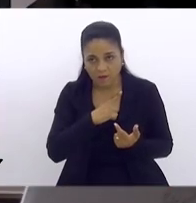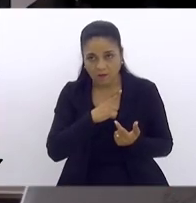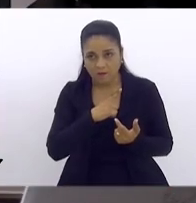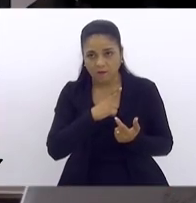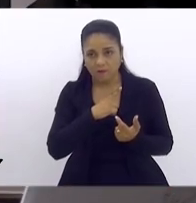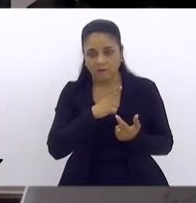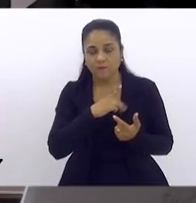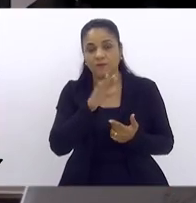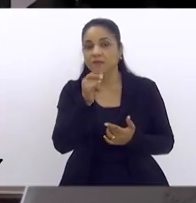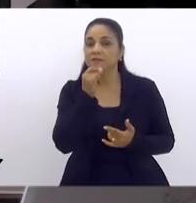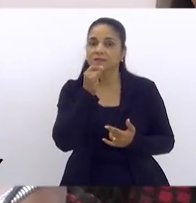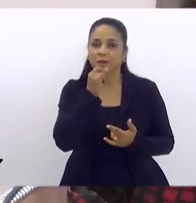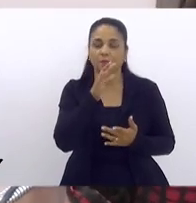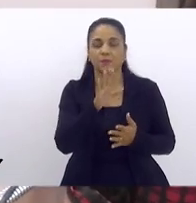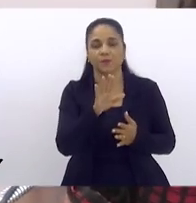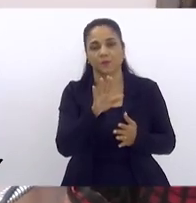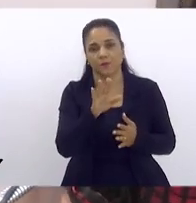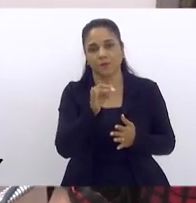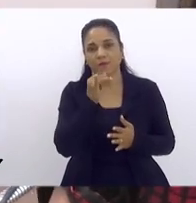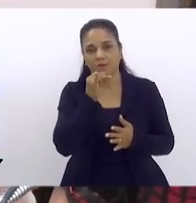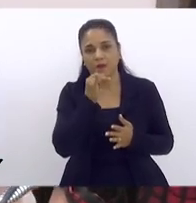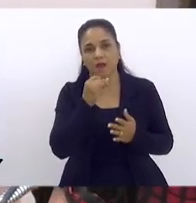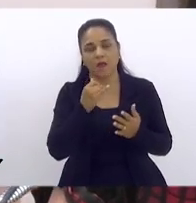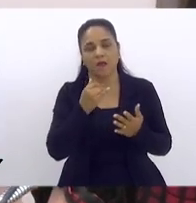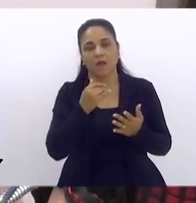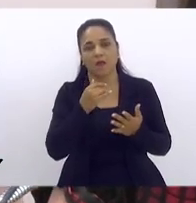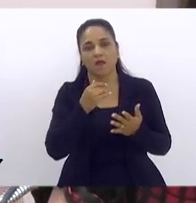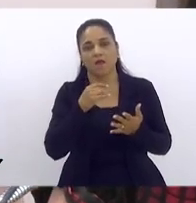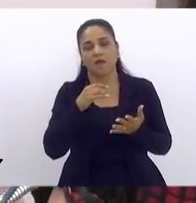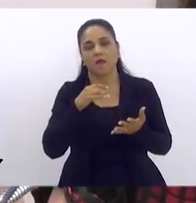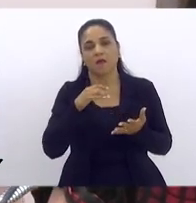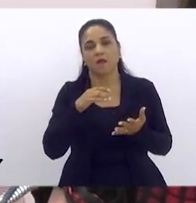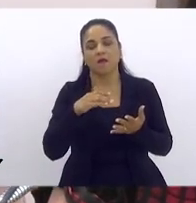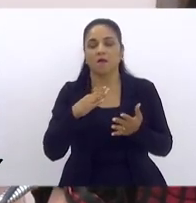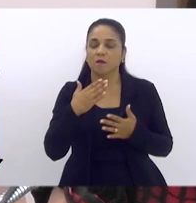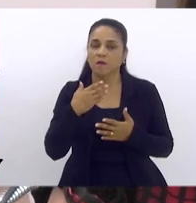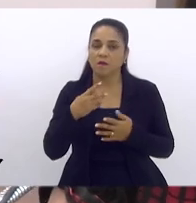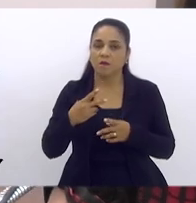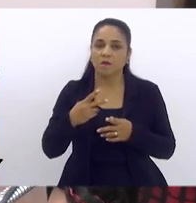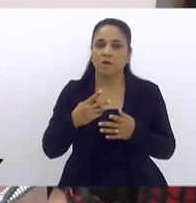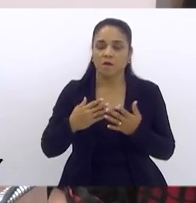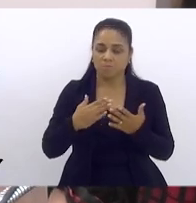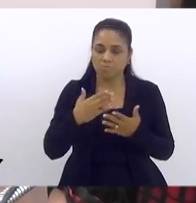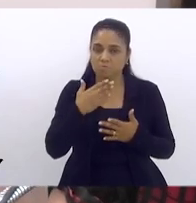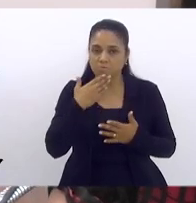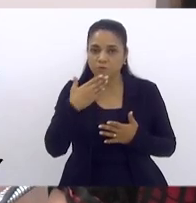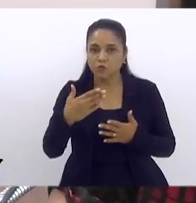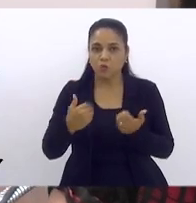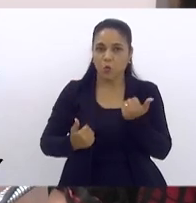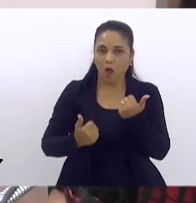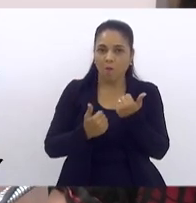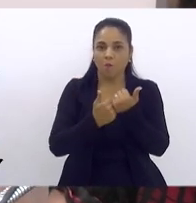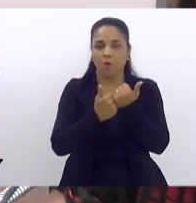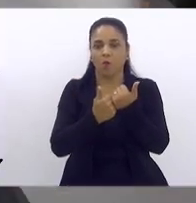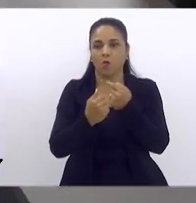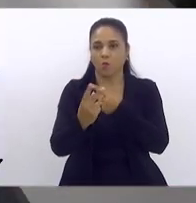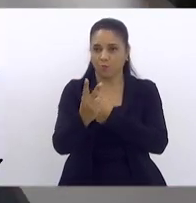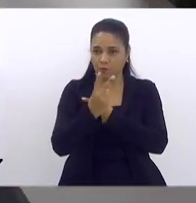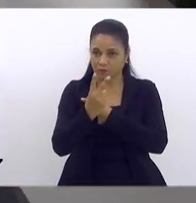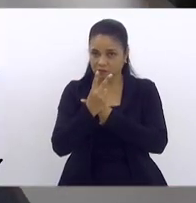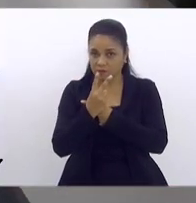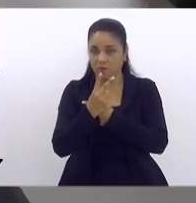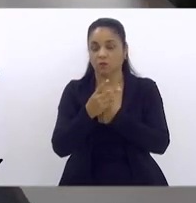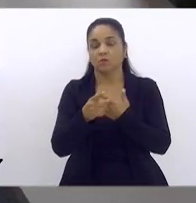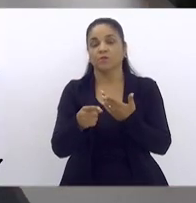ela fez ela fez a ao apoio ela foi lá e buscou apoio com vocês aí eu acho que a Doutora Flávia pode